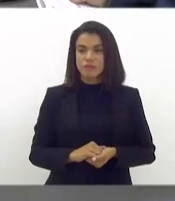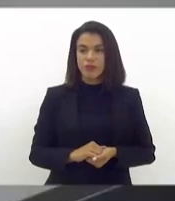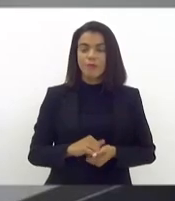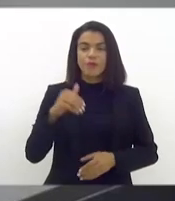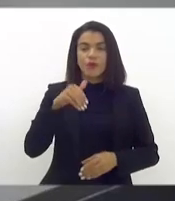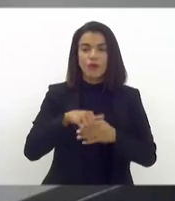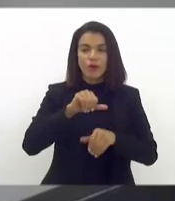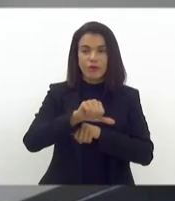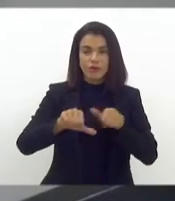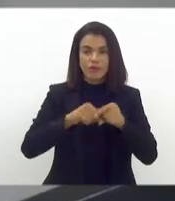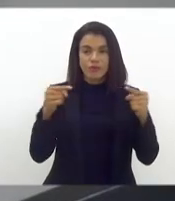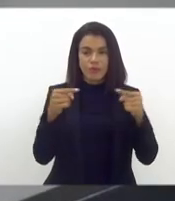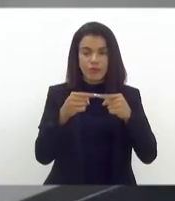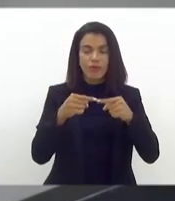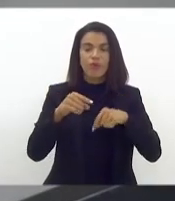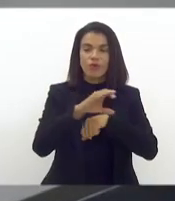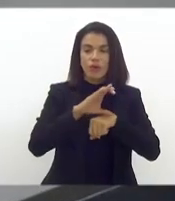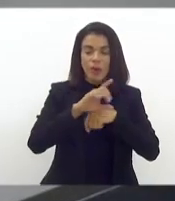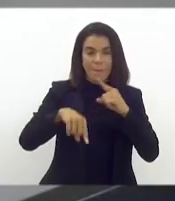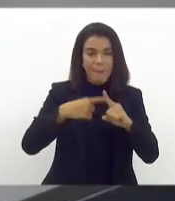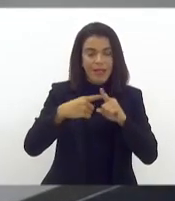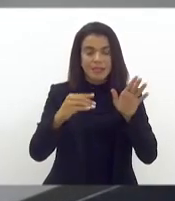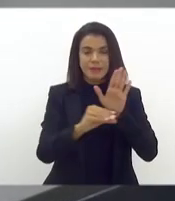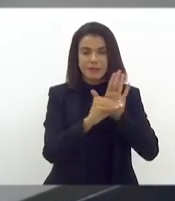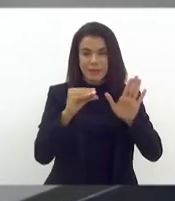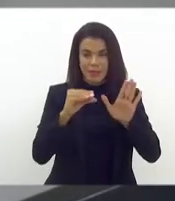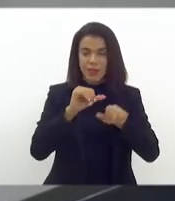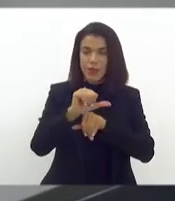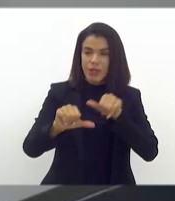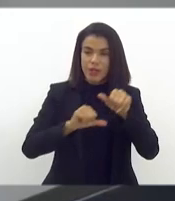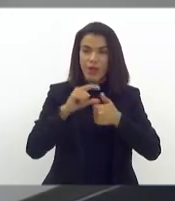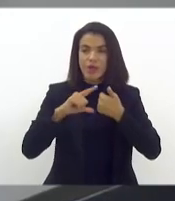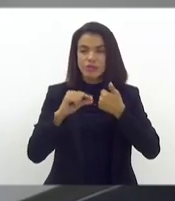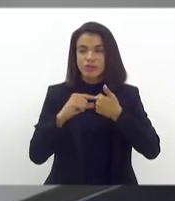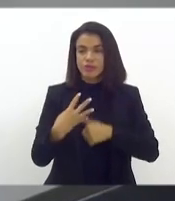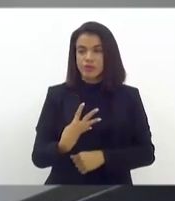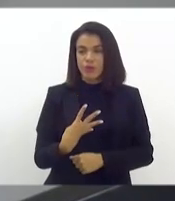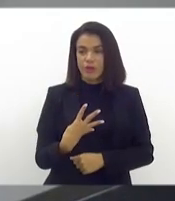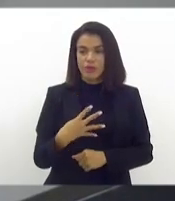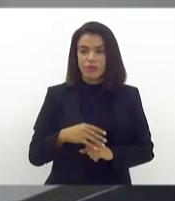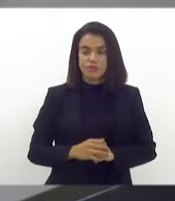retificado, que é pela constitucionalidade com emenda, fazendo uma alteração no artigo 4º.